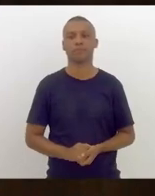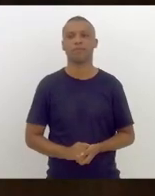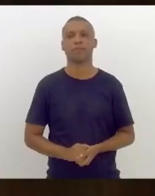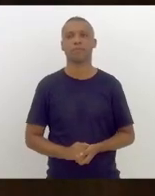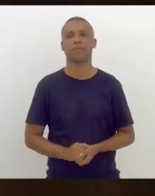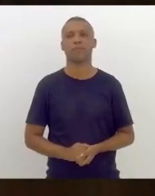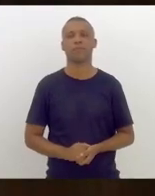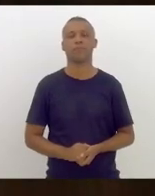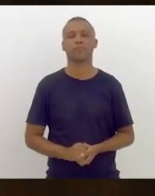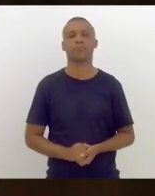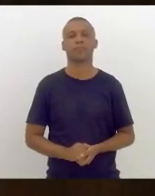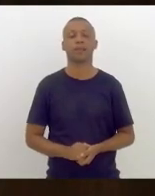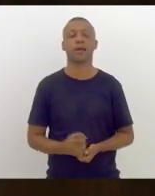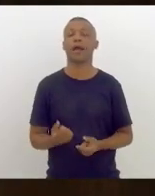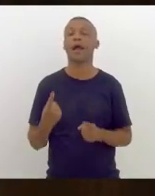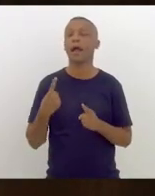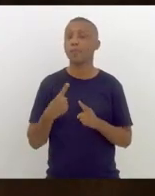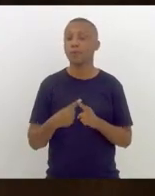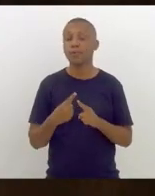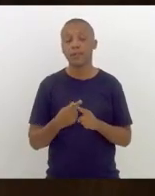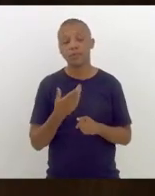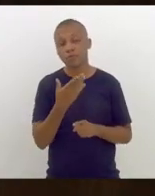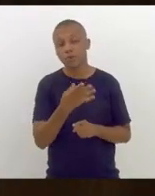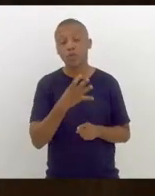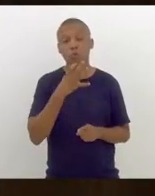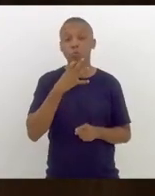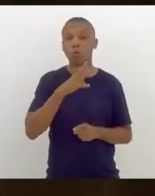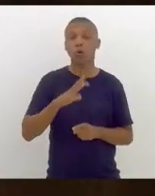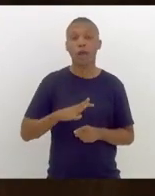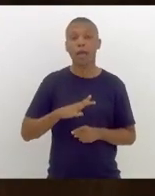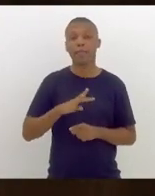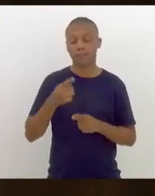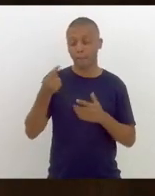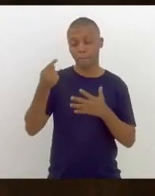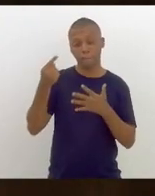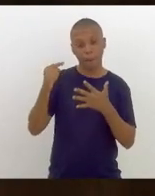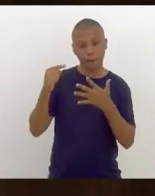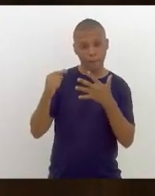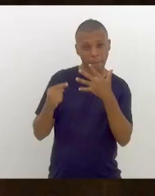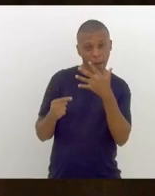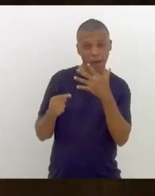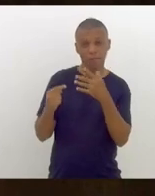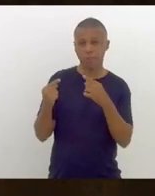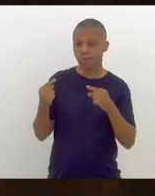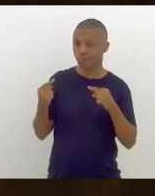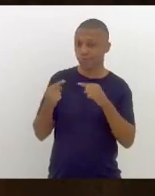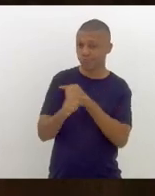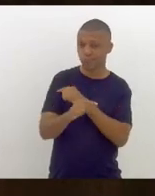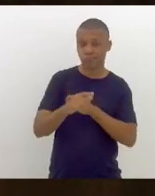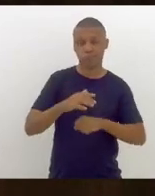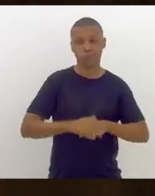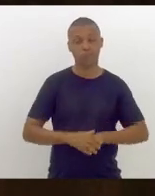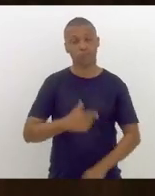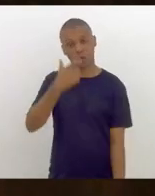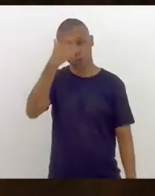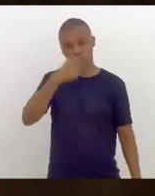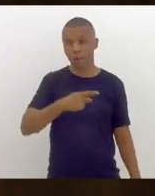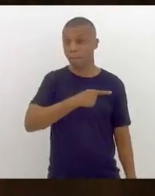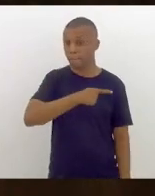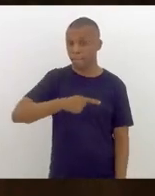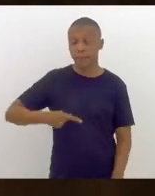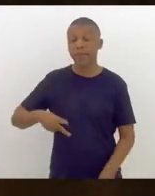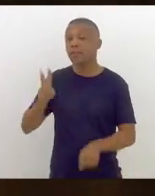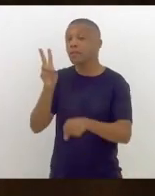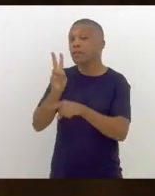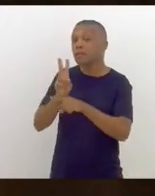é que o senhor desconhece as minhas contradições chapeuzinhos eu sou presidente interino